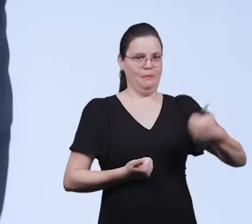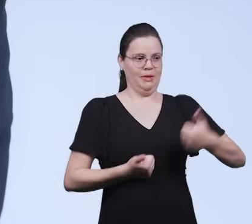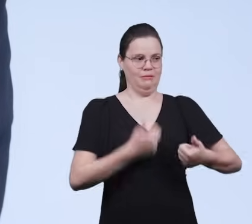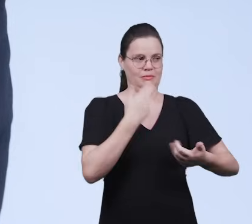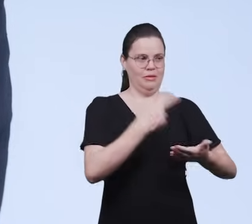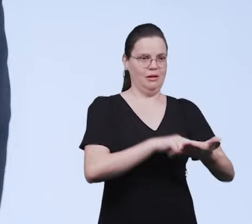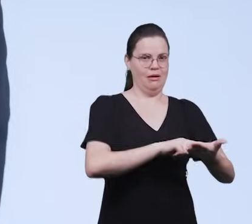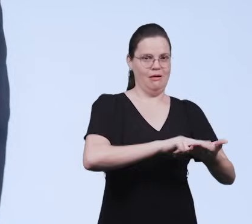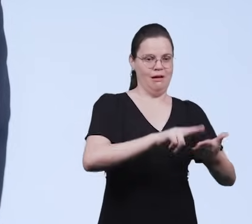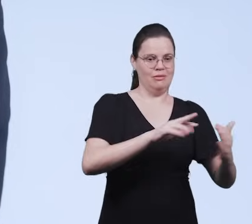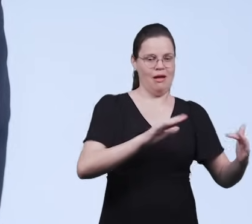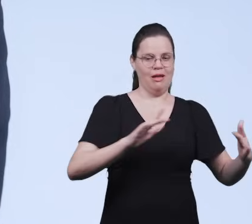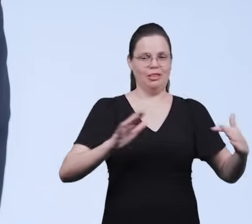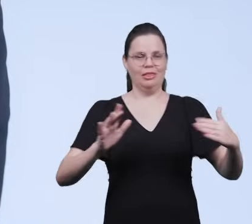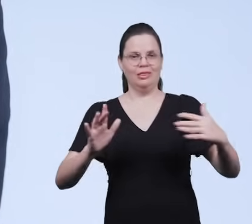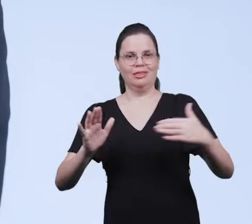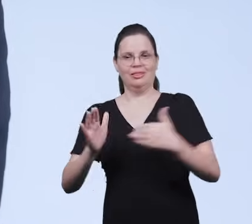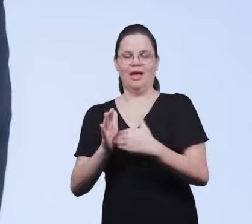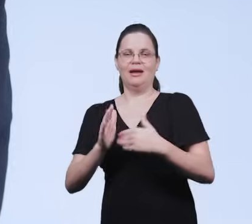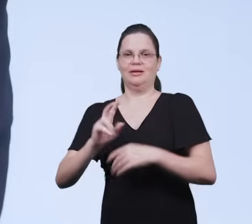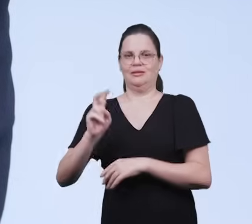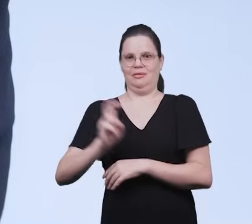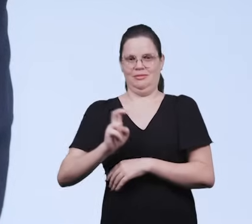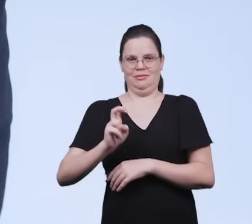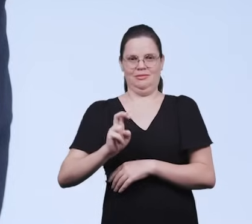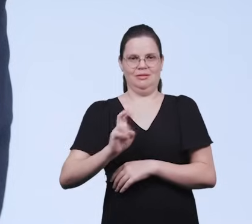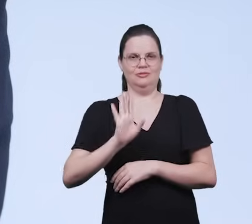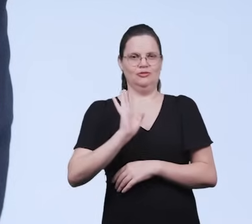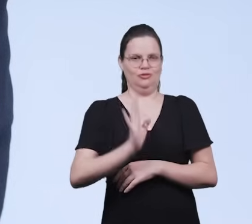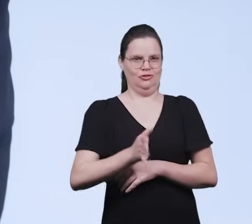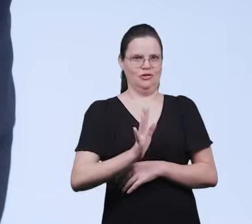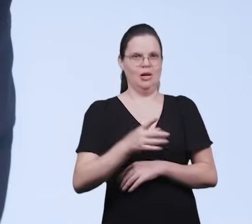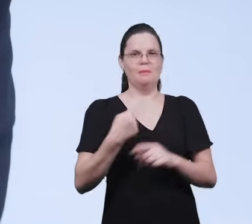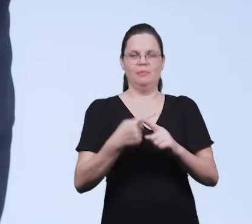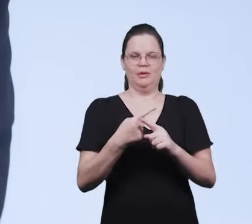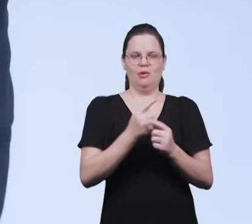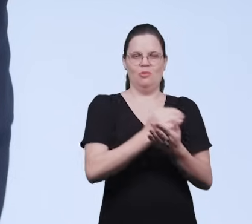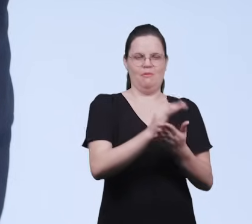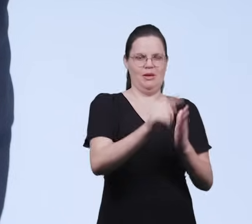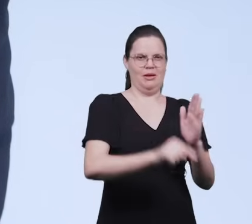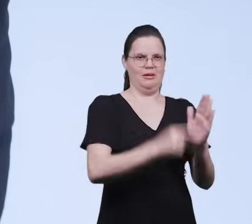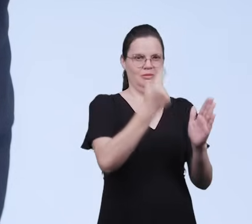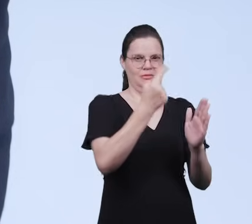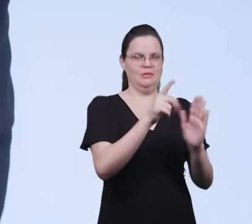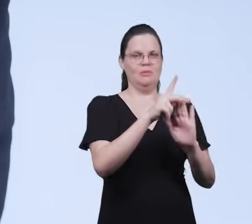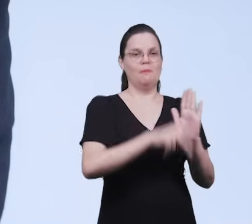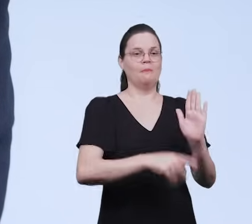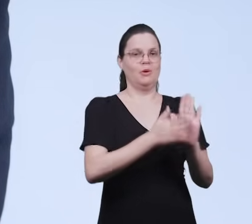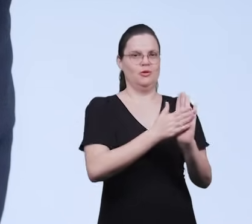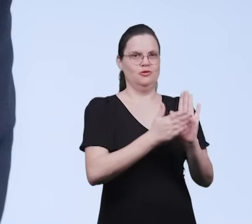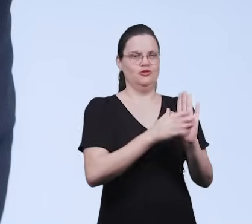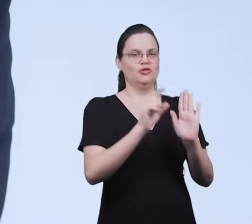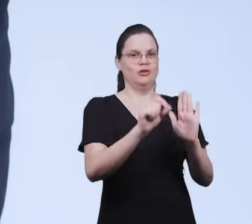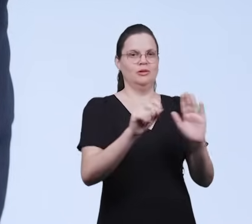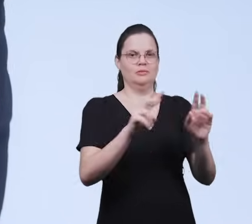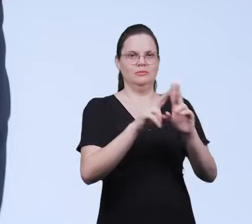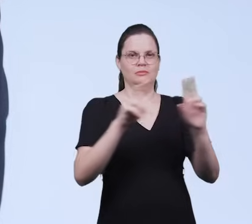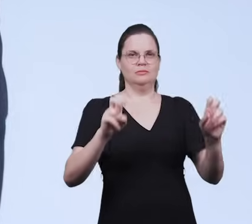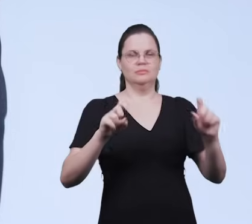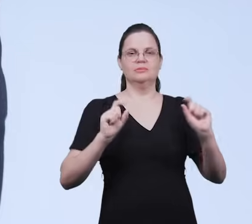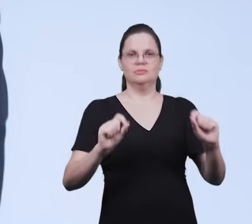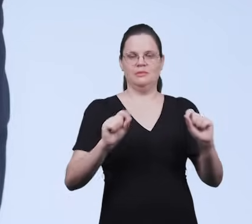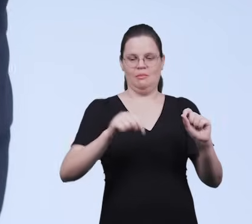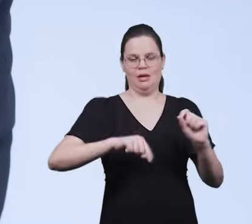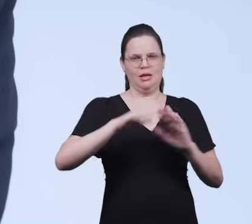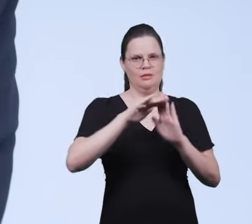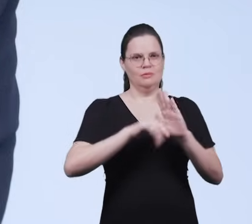dessa sequência de programas desde que nós começamos. O nosso projeto é falar sobre aquilo que é o tema